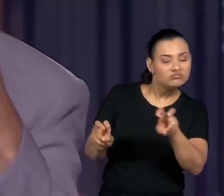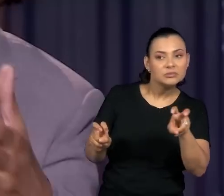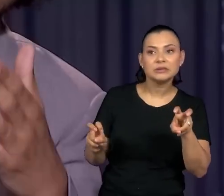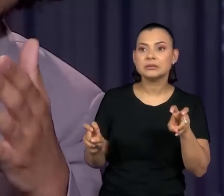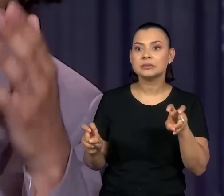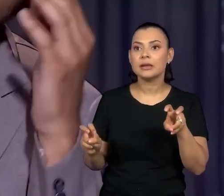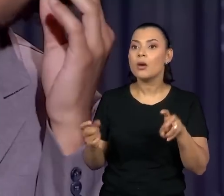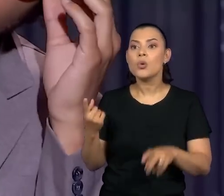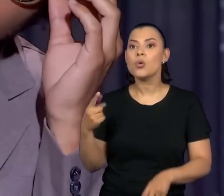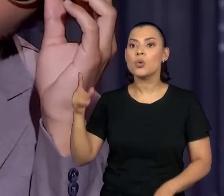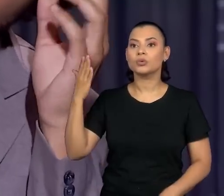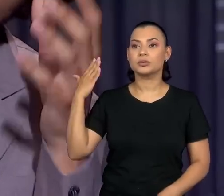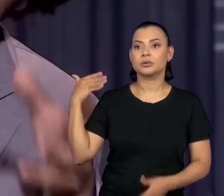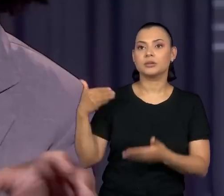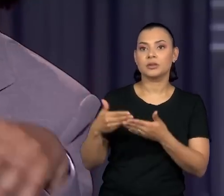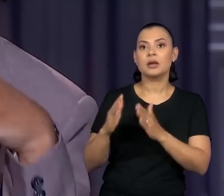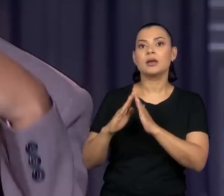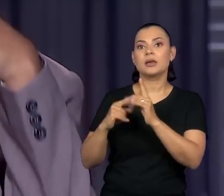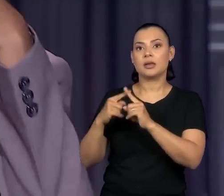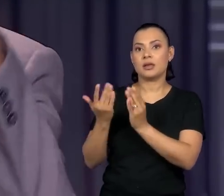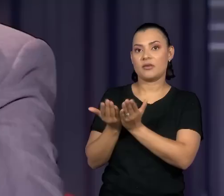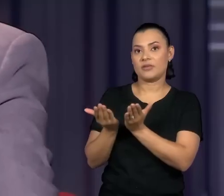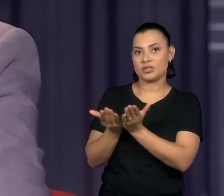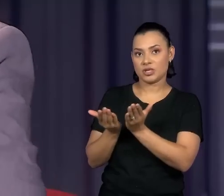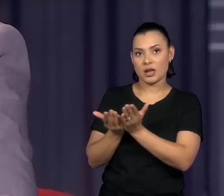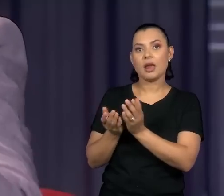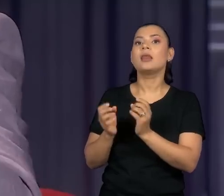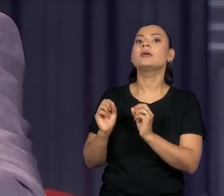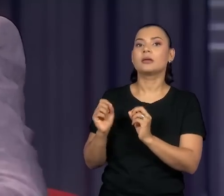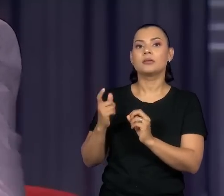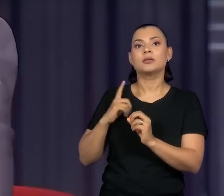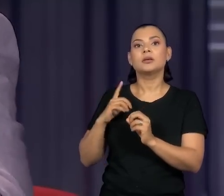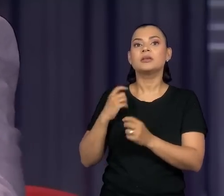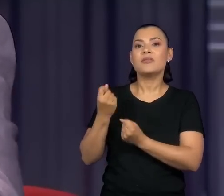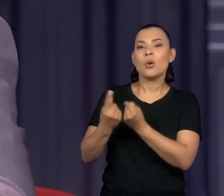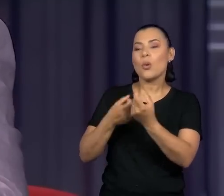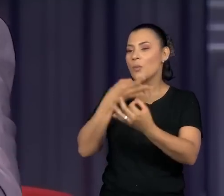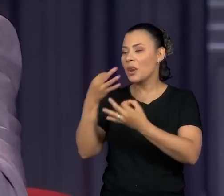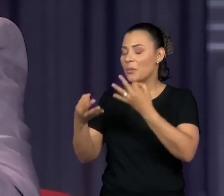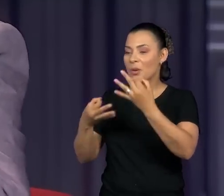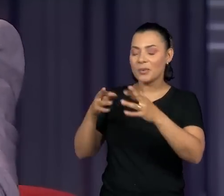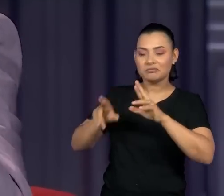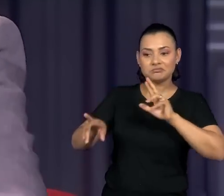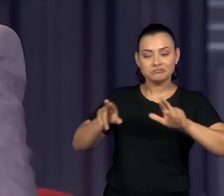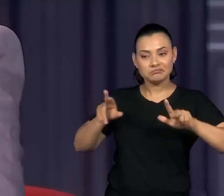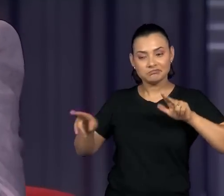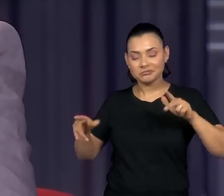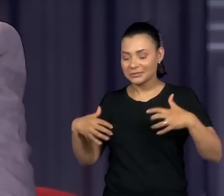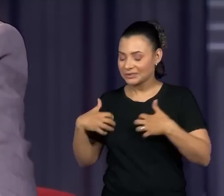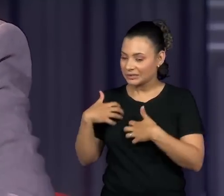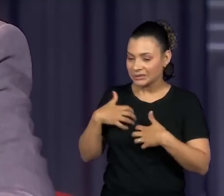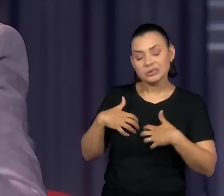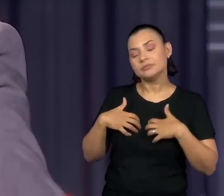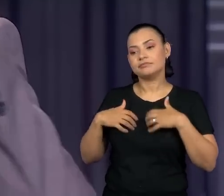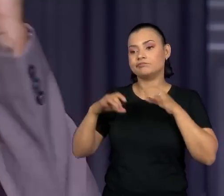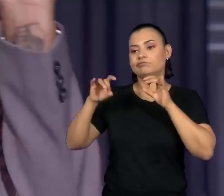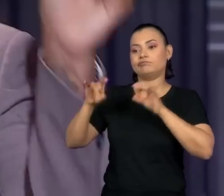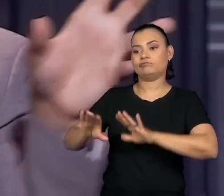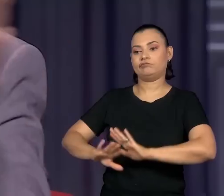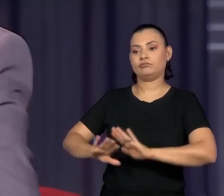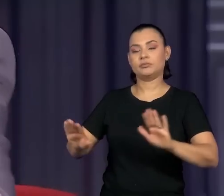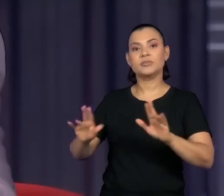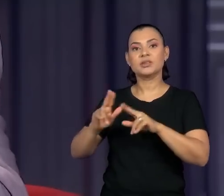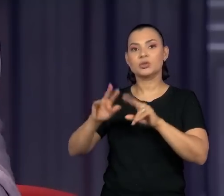E uma das últimas que eu fui foi na igreja evangélica, saí por várias divergências de opiniões, que ele questionava muitas coisas sobre a vida,